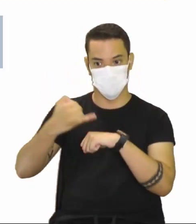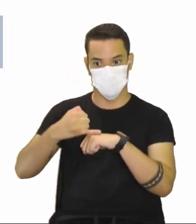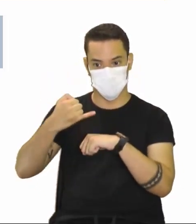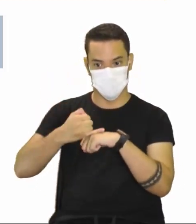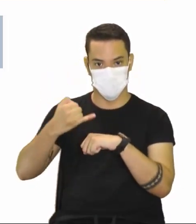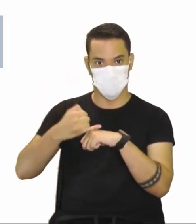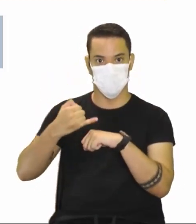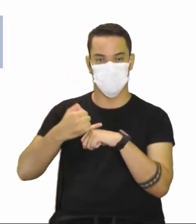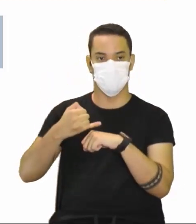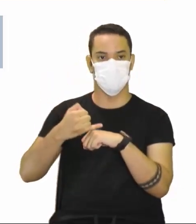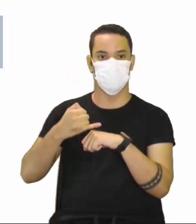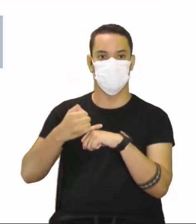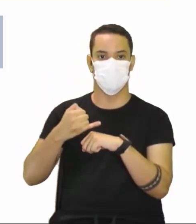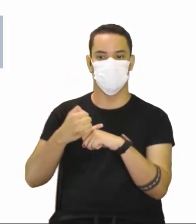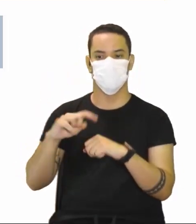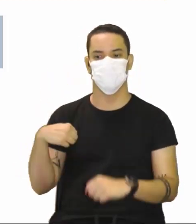íons,